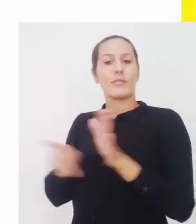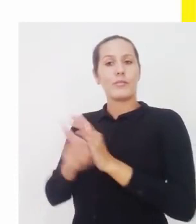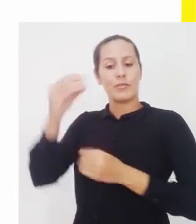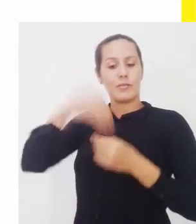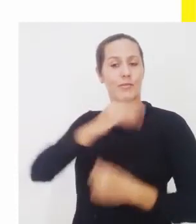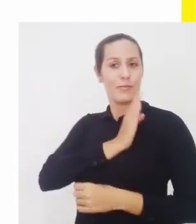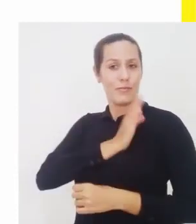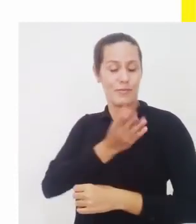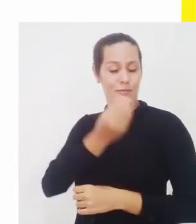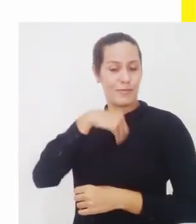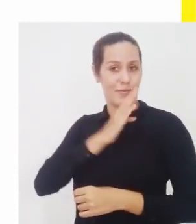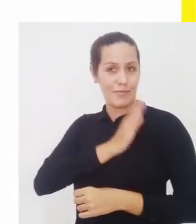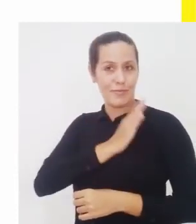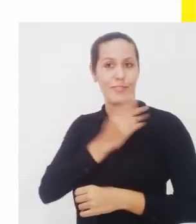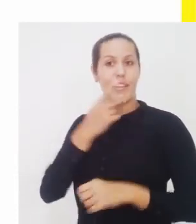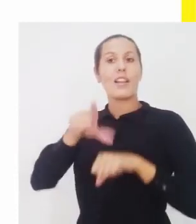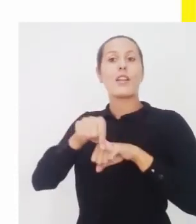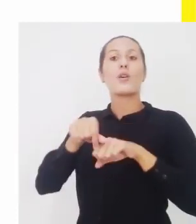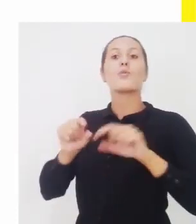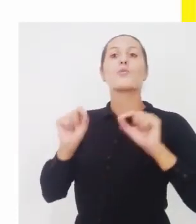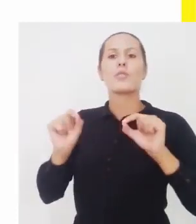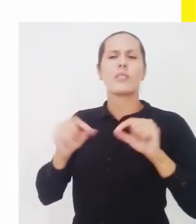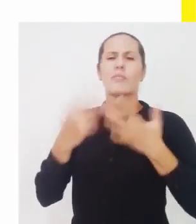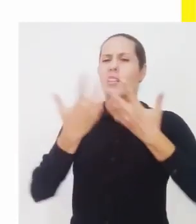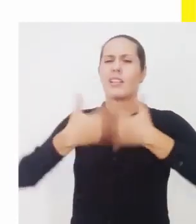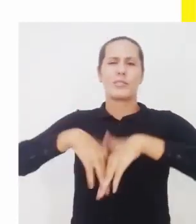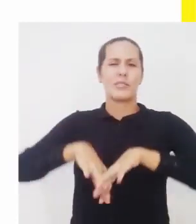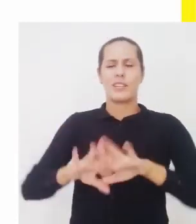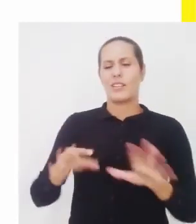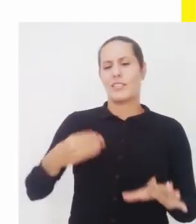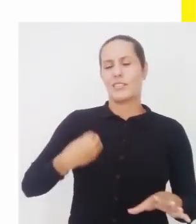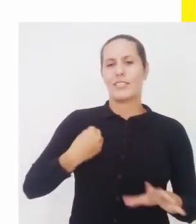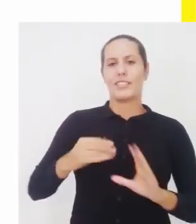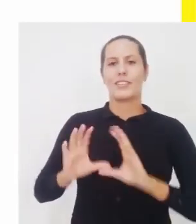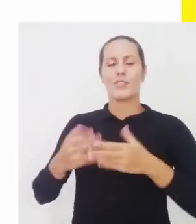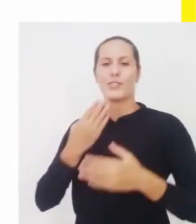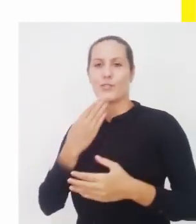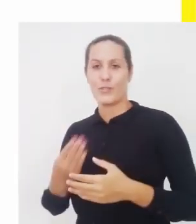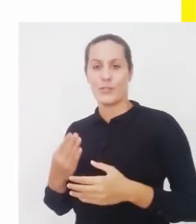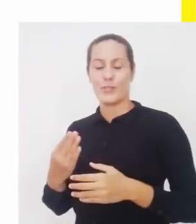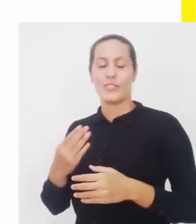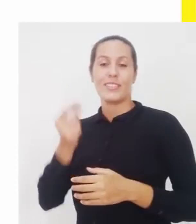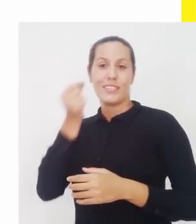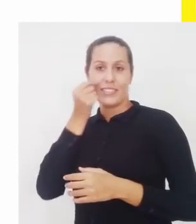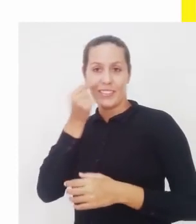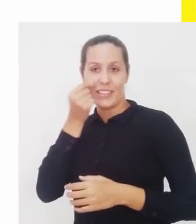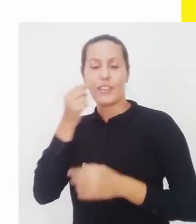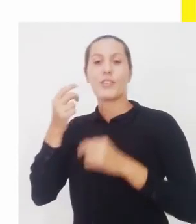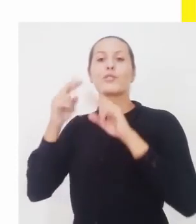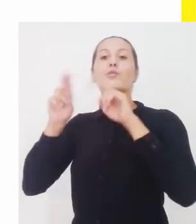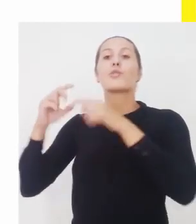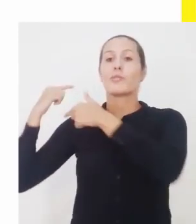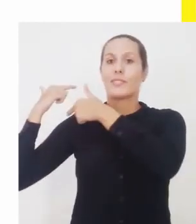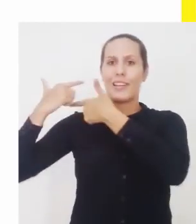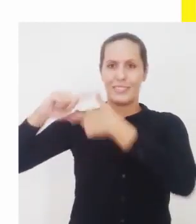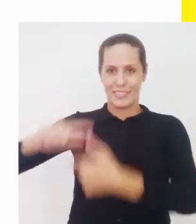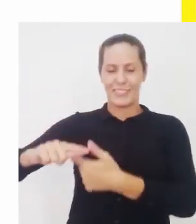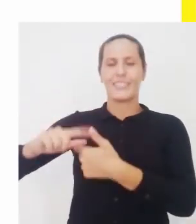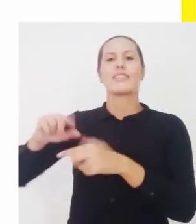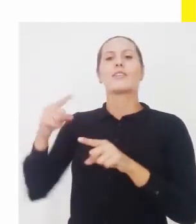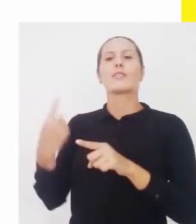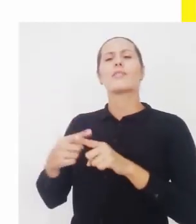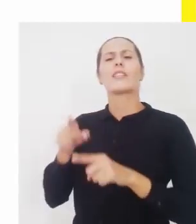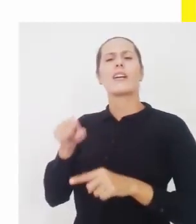à sua torcida momentos inesquecíveis com vitórias, títulos, momentos em que fez a sua torcida